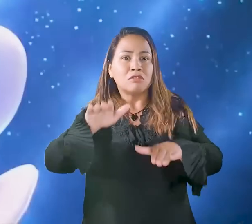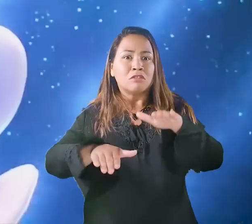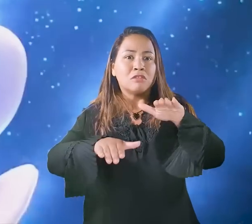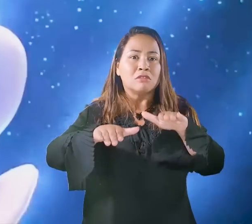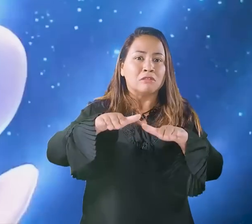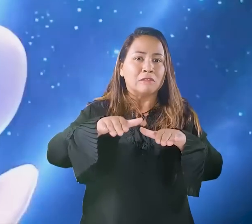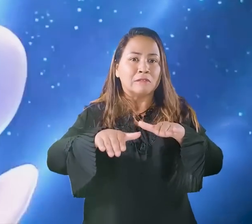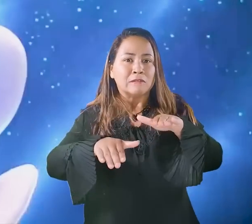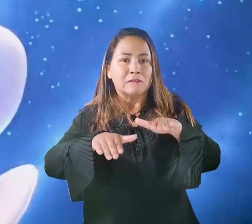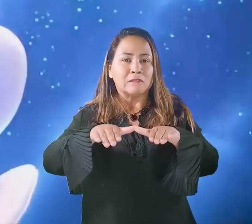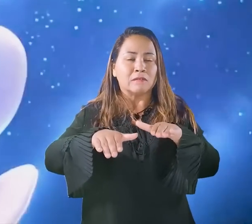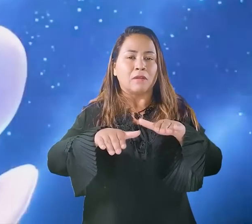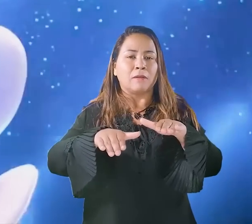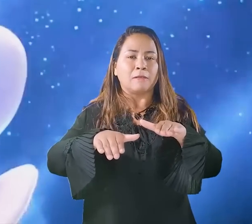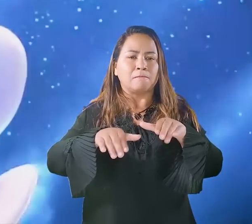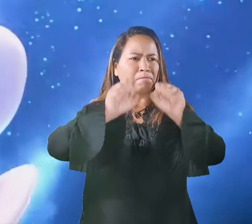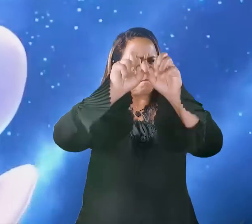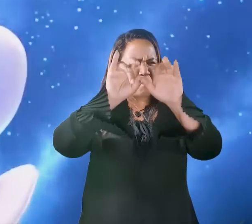destruição,